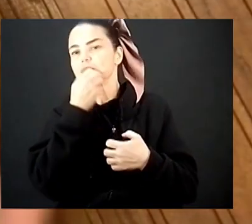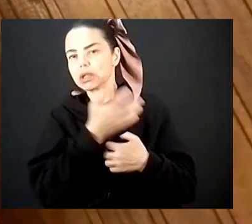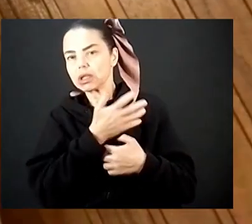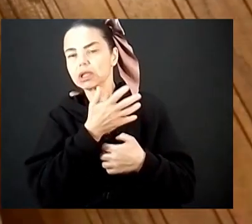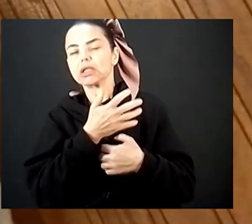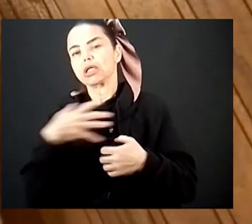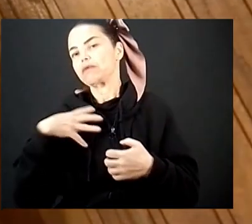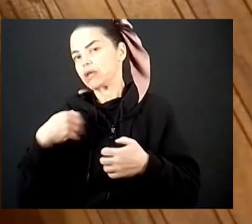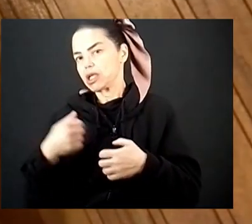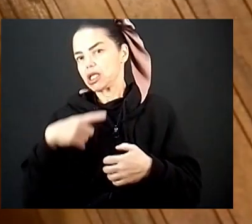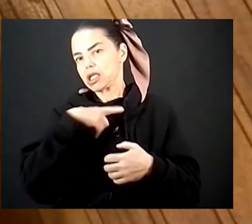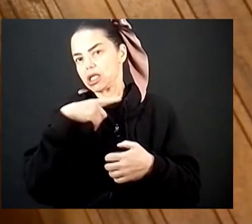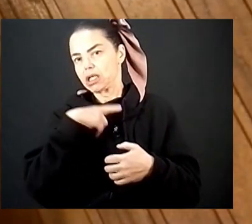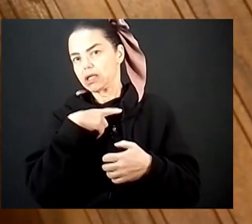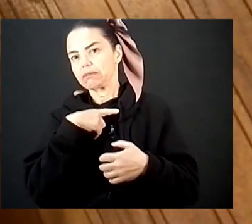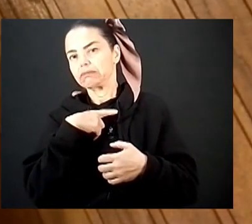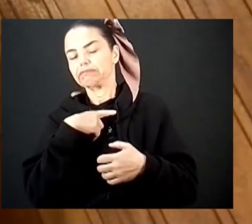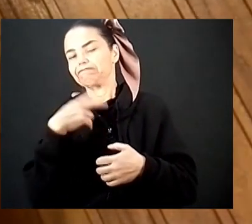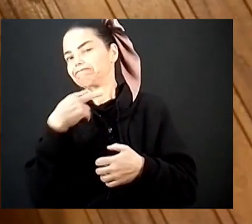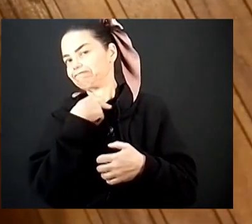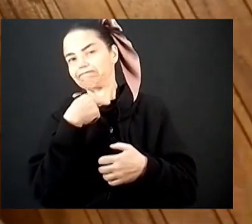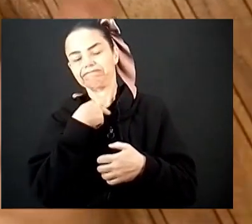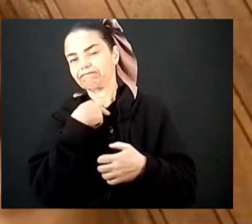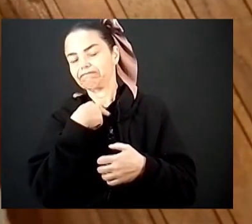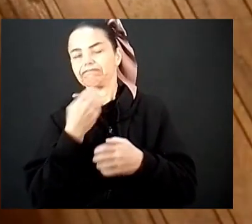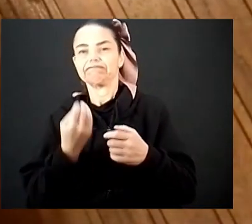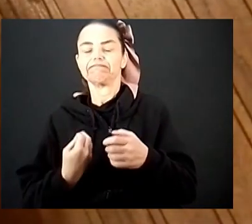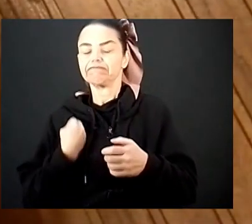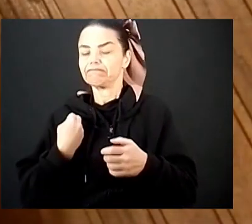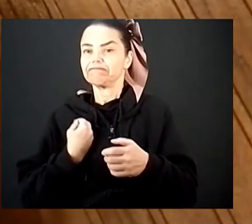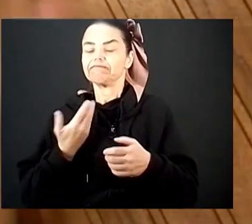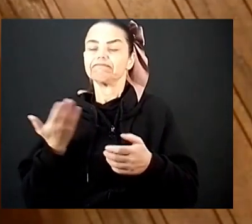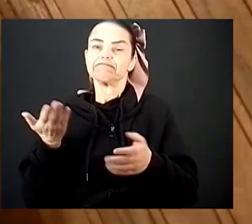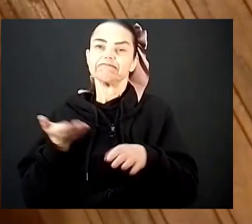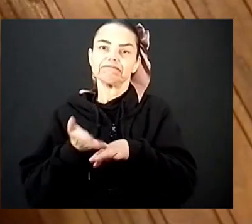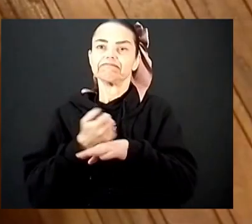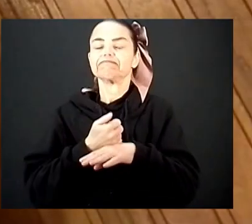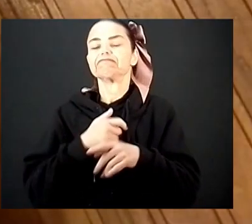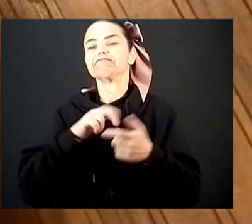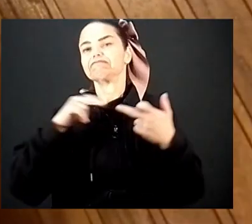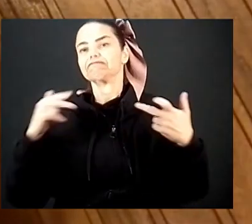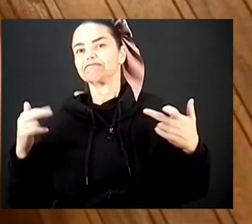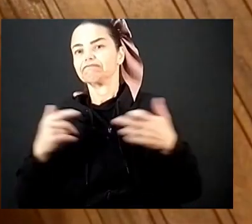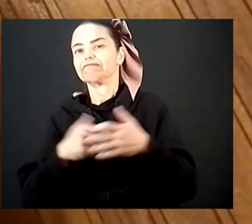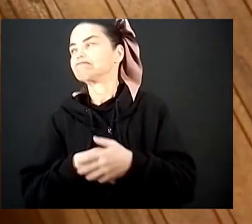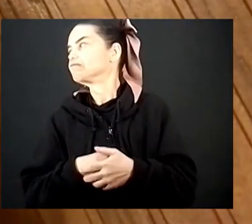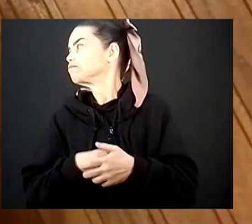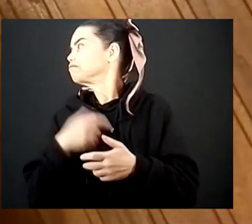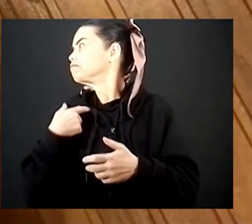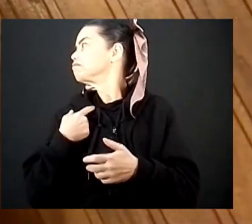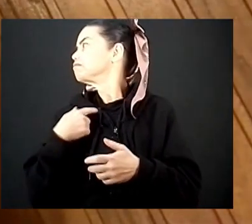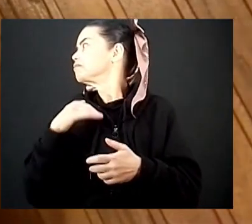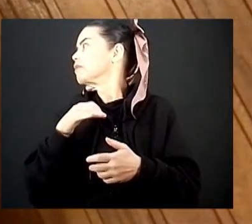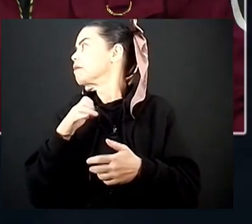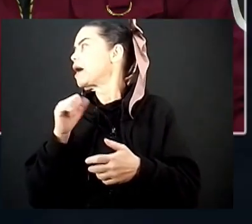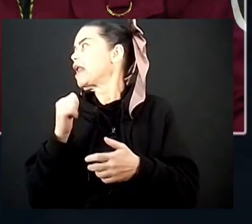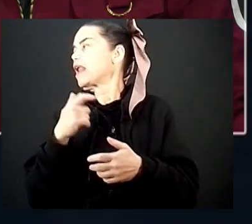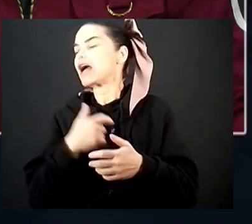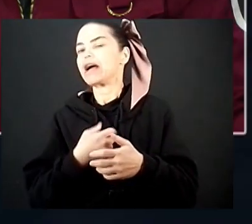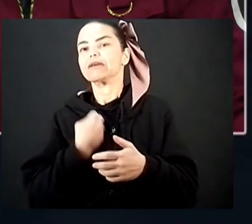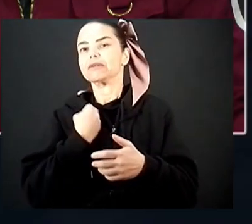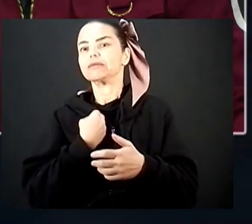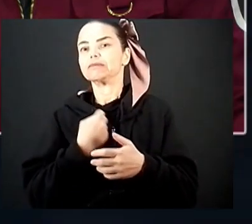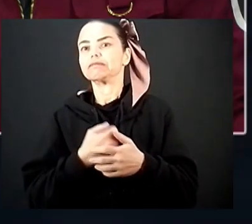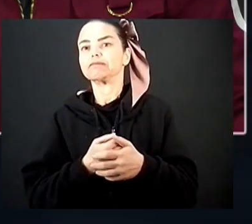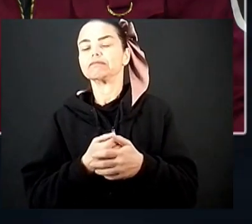tendo e que ela não pôde ter. Mas entra várias questões que Camila às vezes consegue contribuir melhor. E Camila,